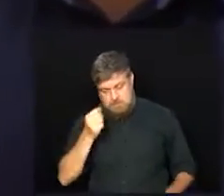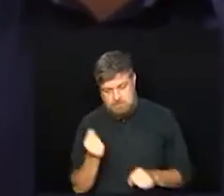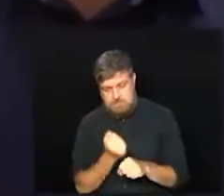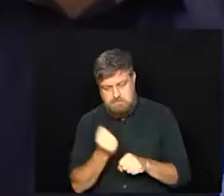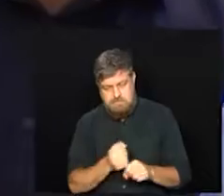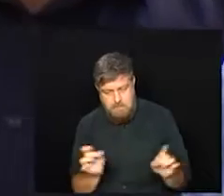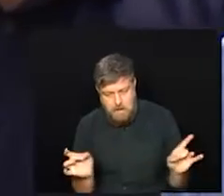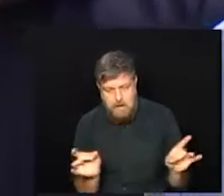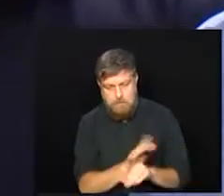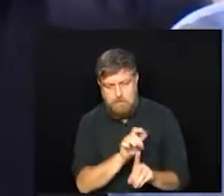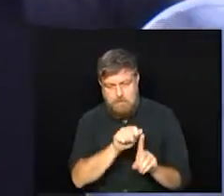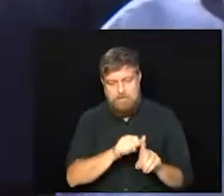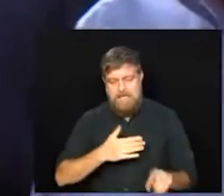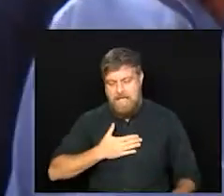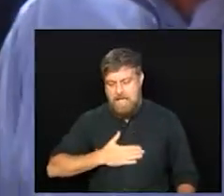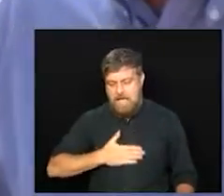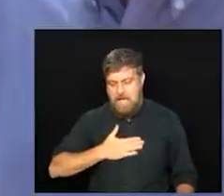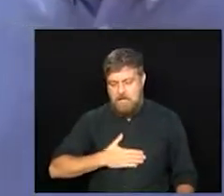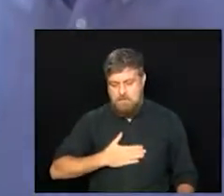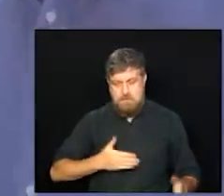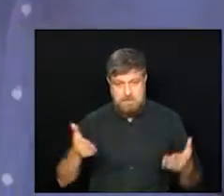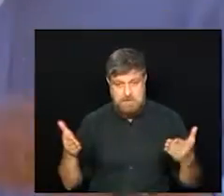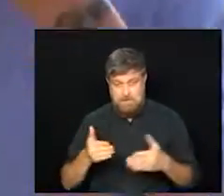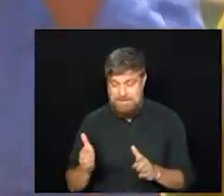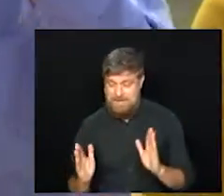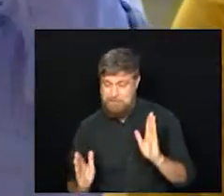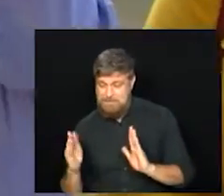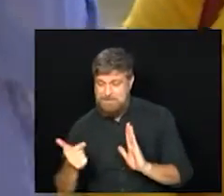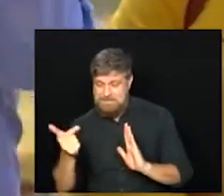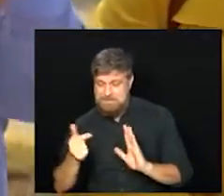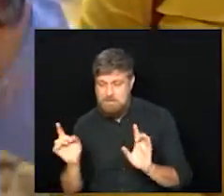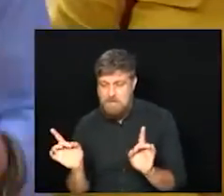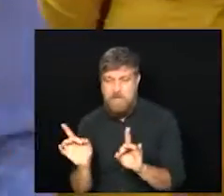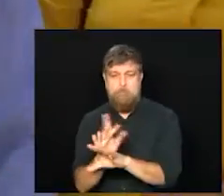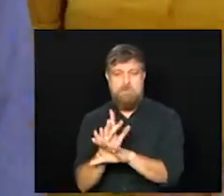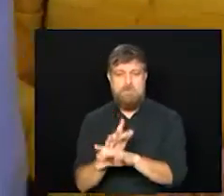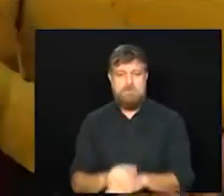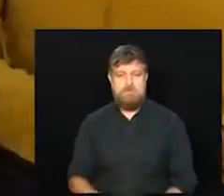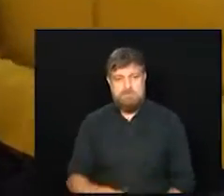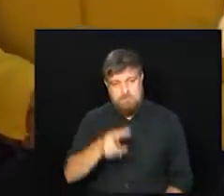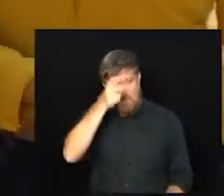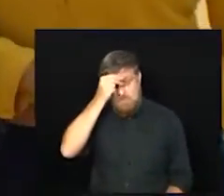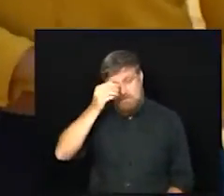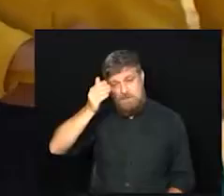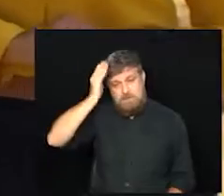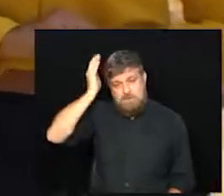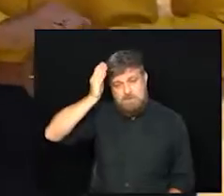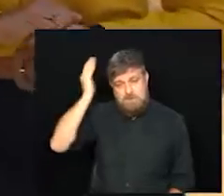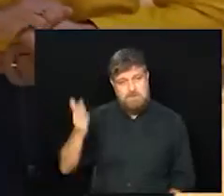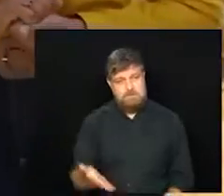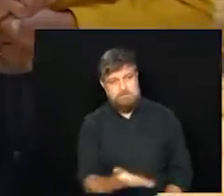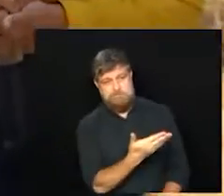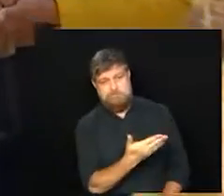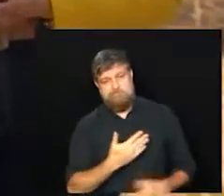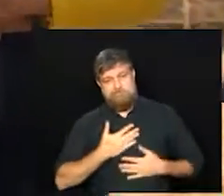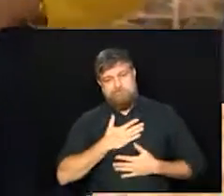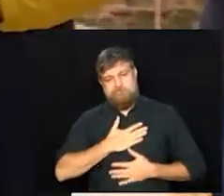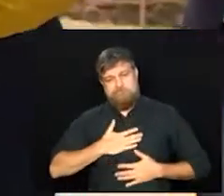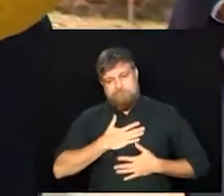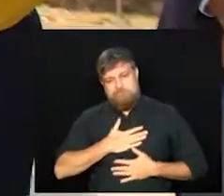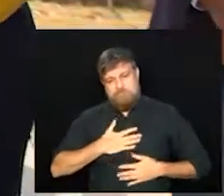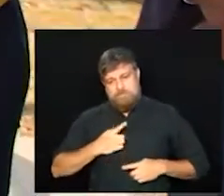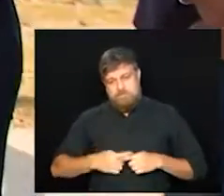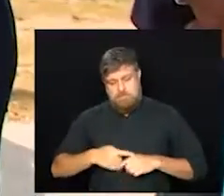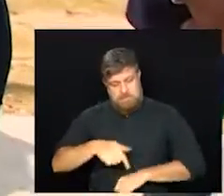agosto de 2018 e agora, portanto, a segunda fase foi concluída. O prefeito Dário Saad se mostra satisfeito porque a